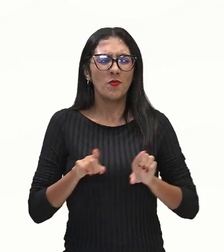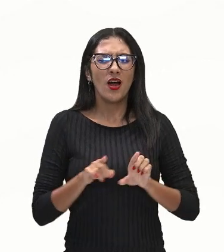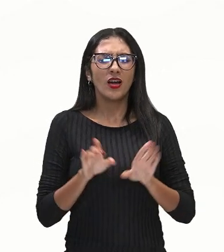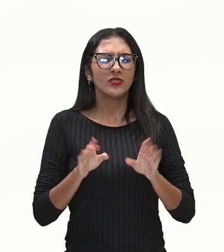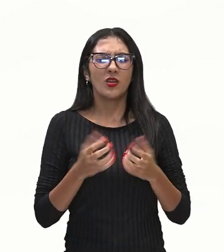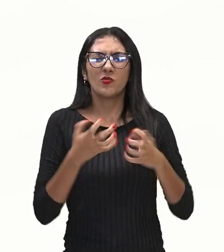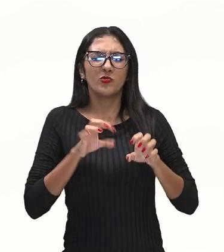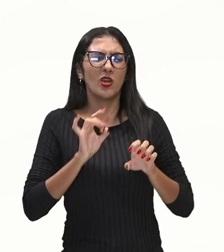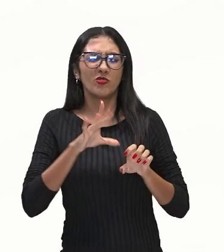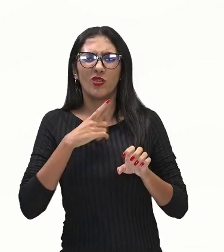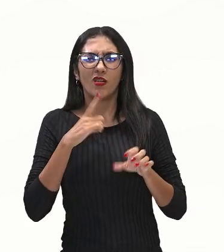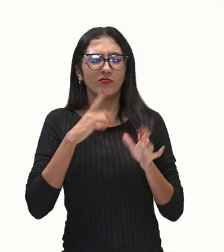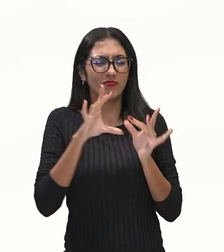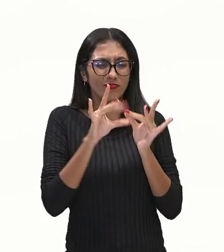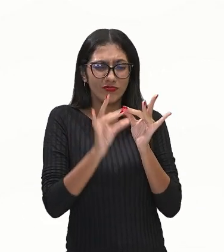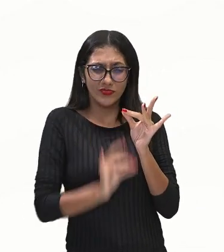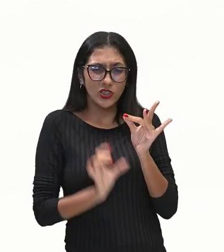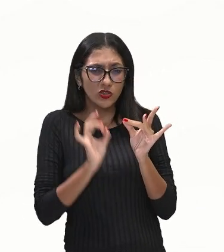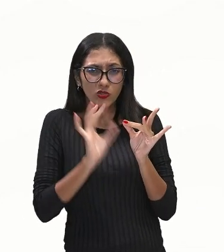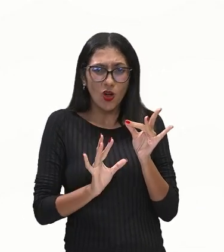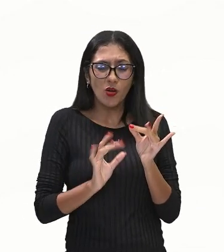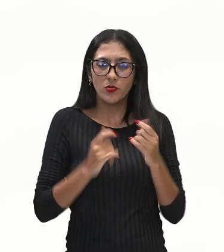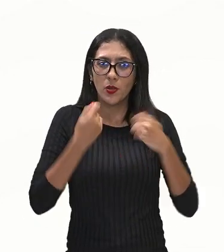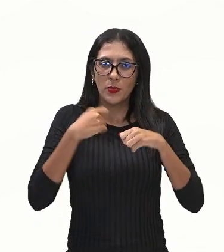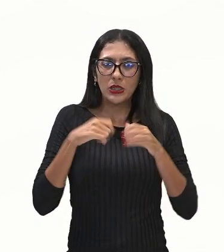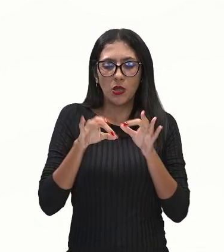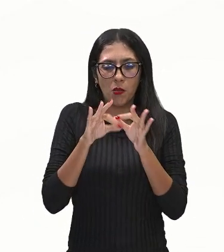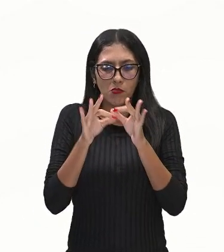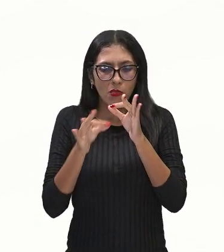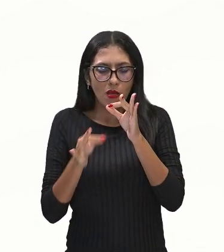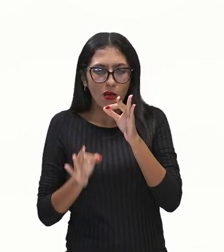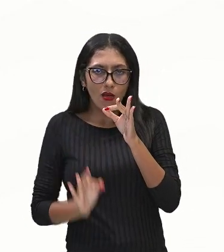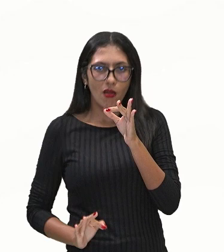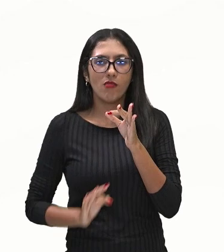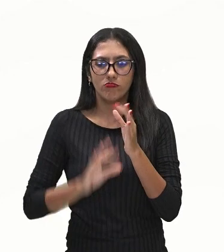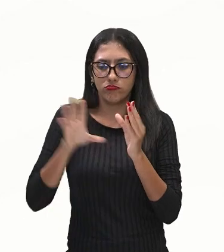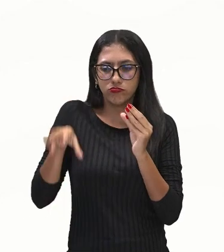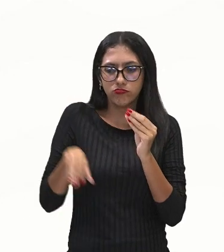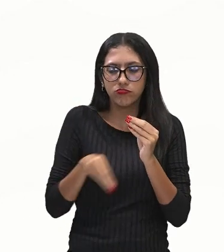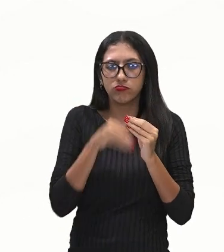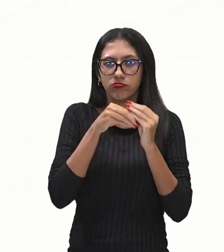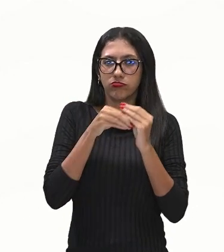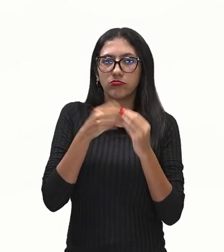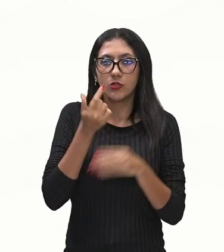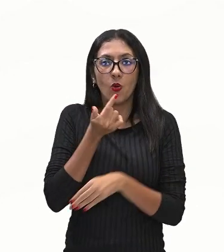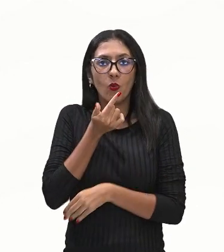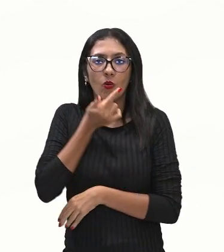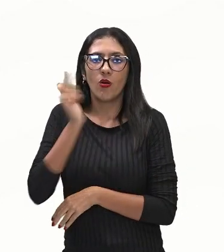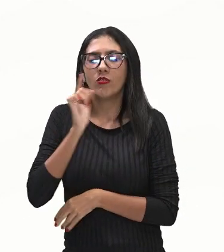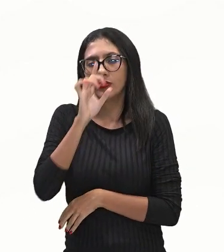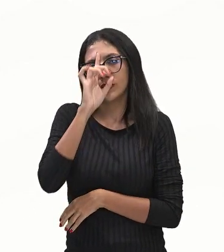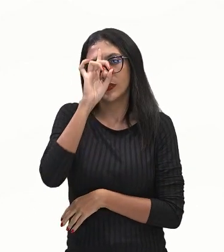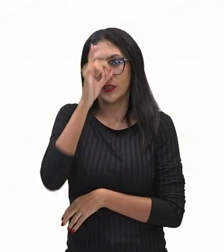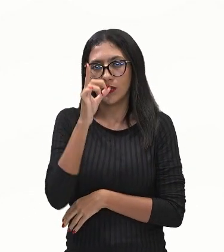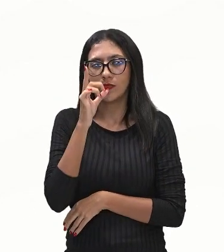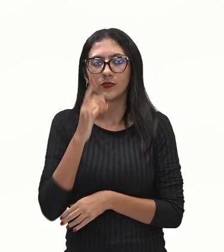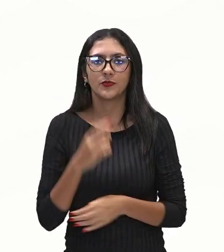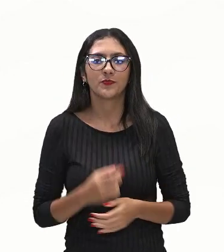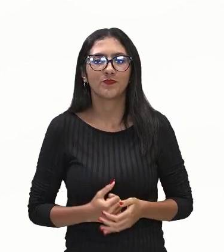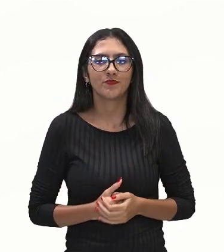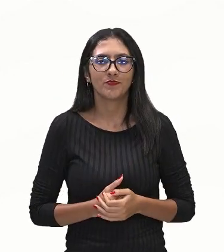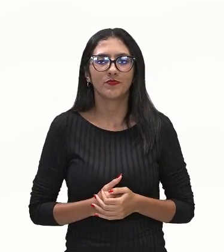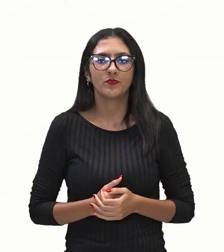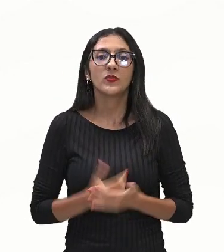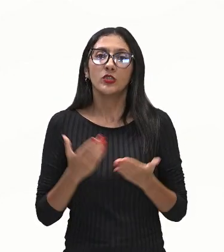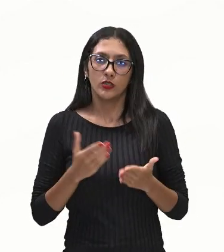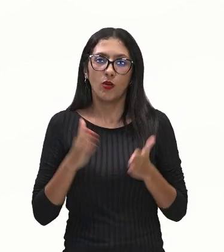eu não posso falar só isso. Eu tenho que desenvolver essa ideia do direito aí em relação a essas pessoas. Então, eu continuo trazendo